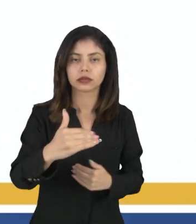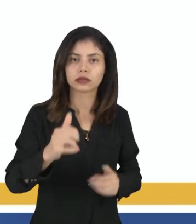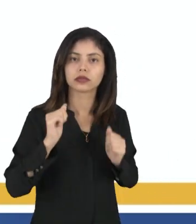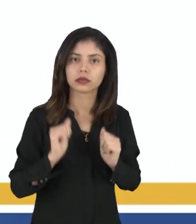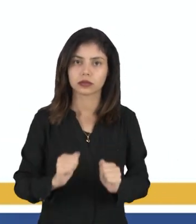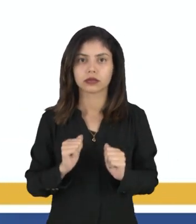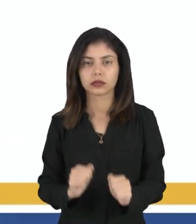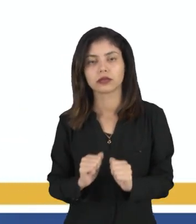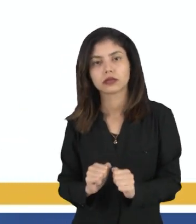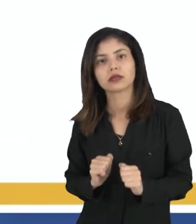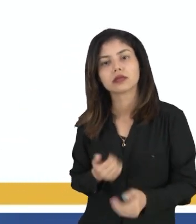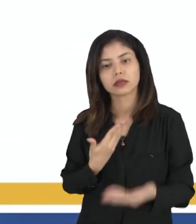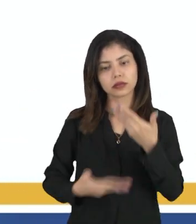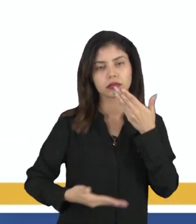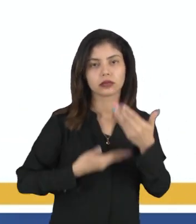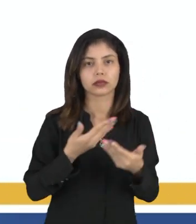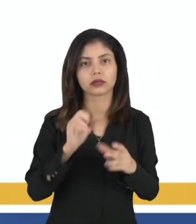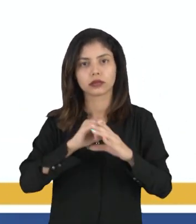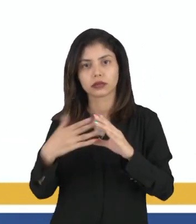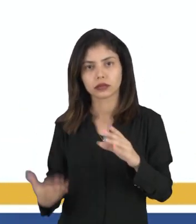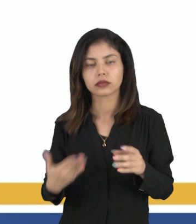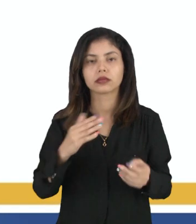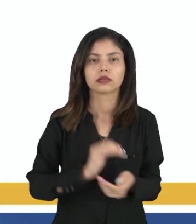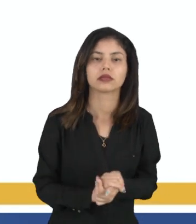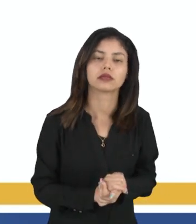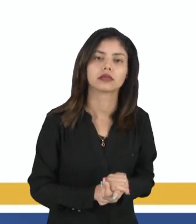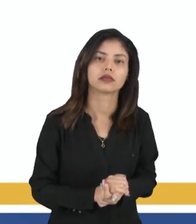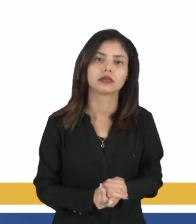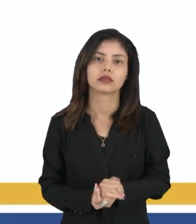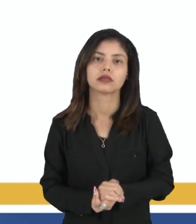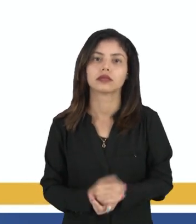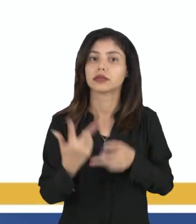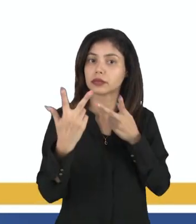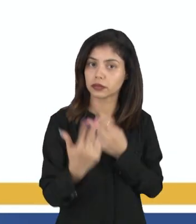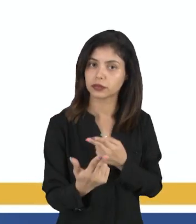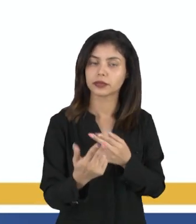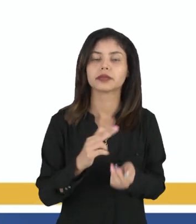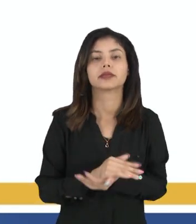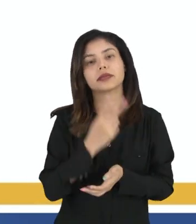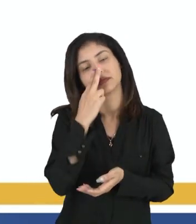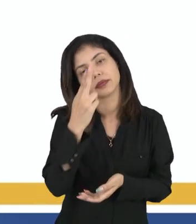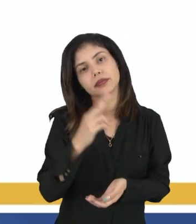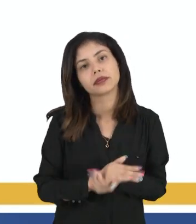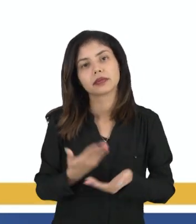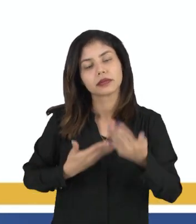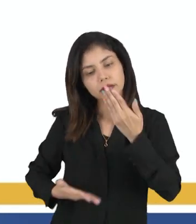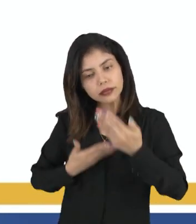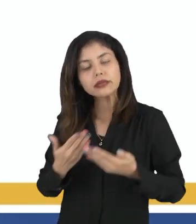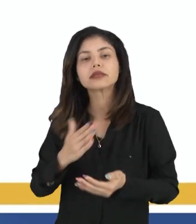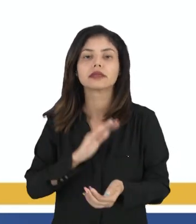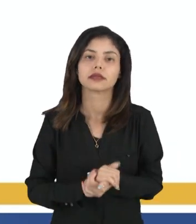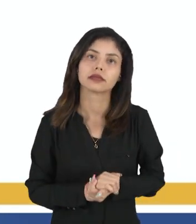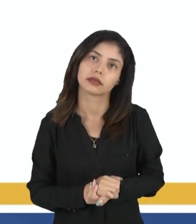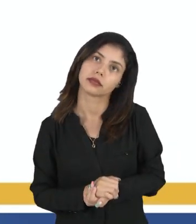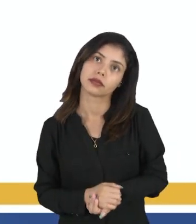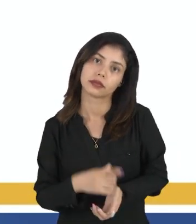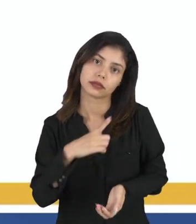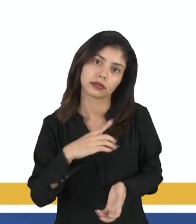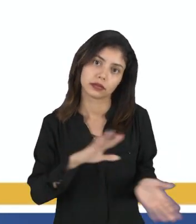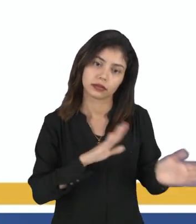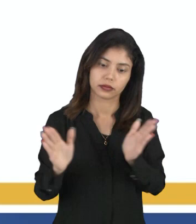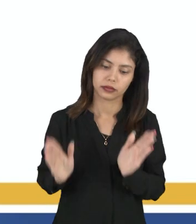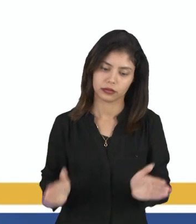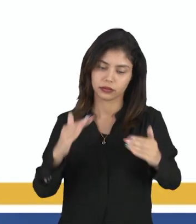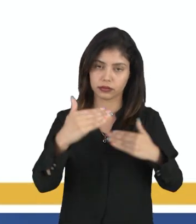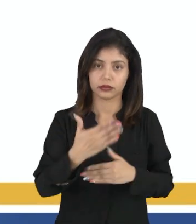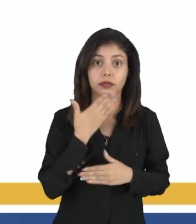coloco organismos que compartilham características, né, semelhantes, tá? Que ele tem ali uma relação de parentesco. Então você vai da caixinha